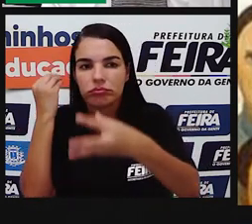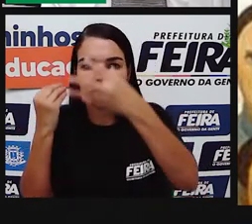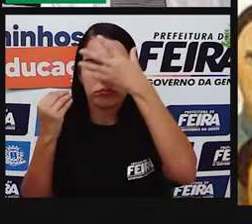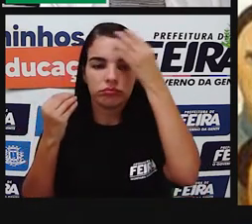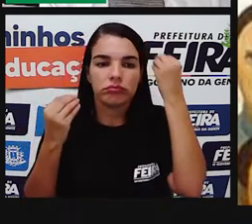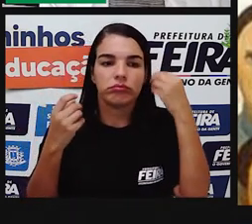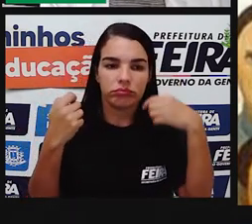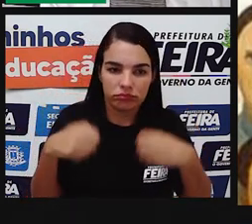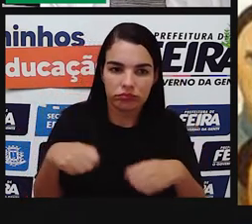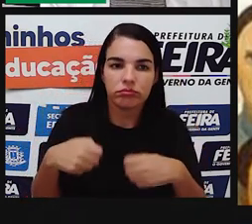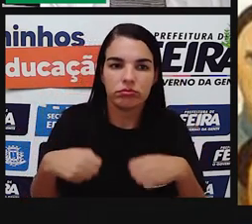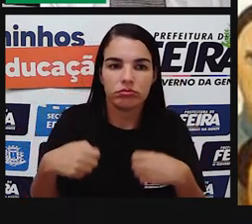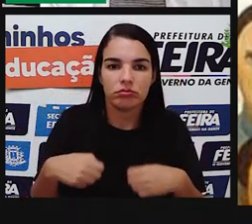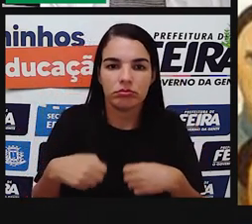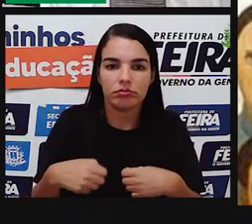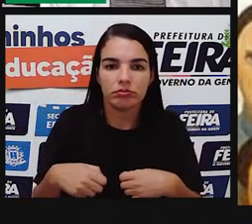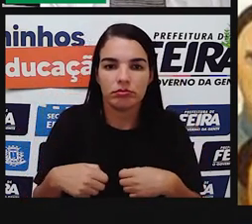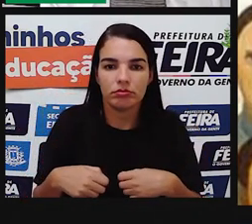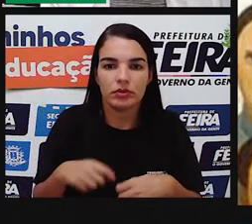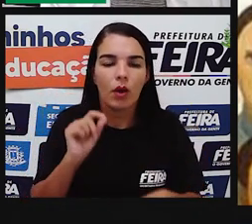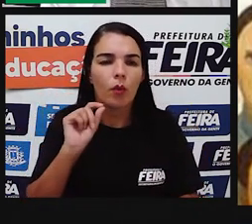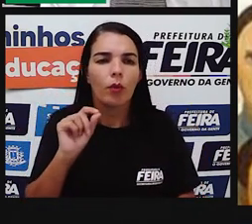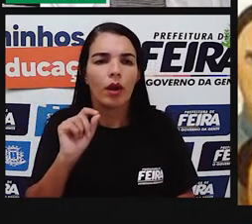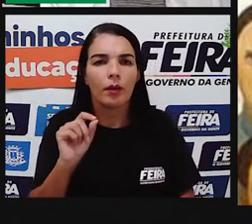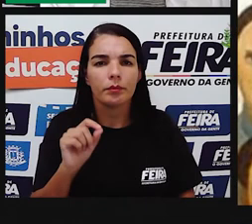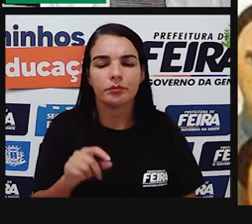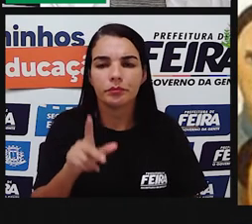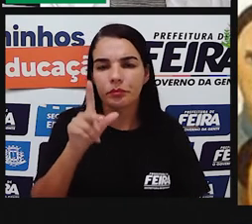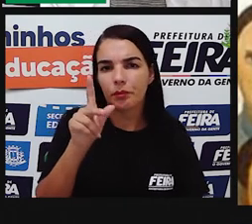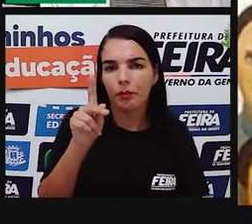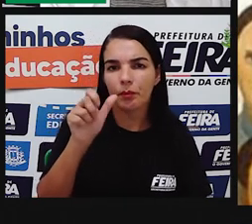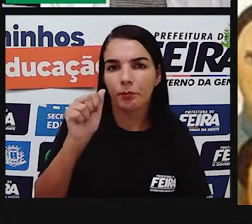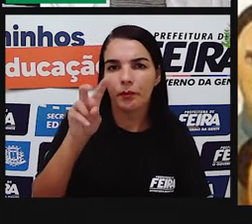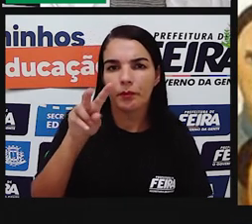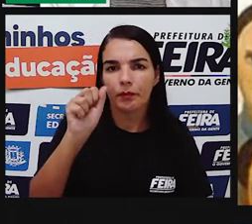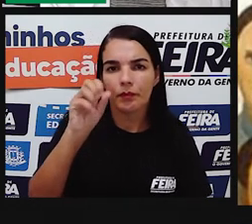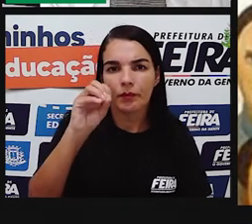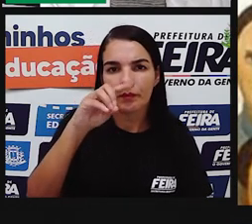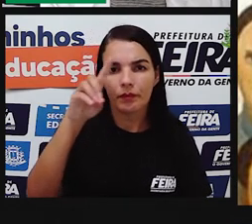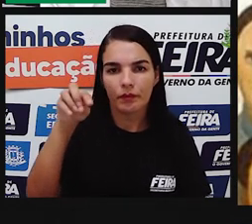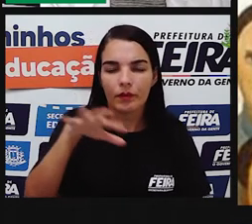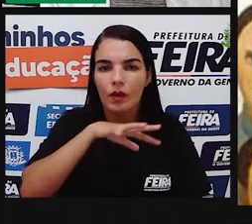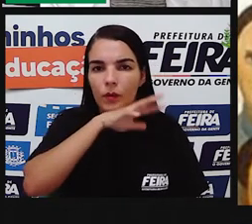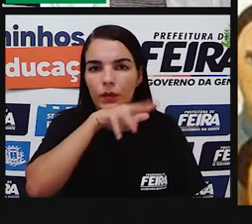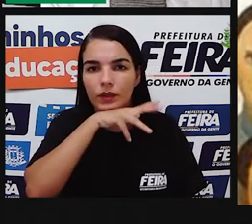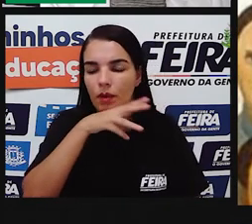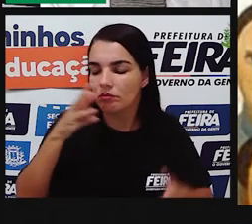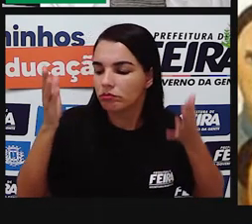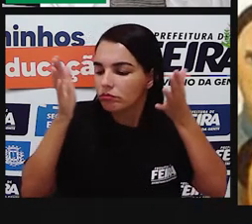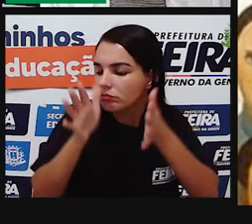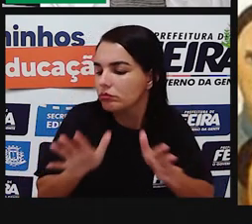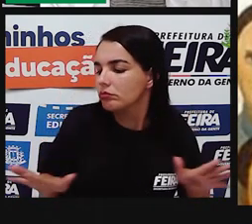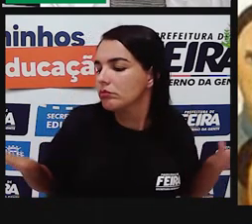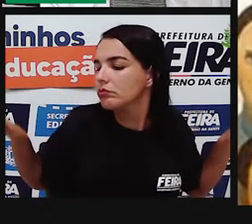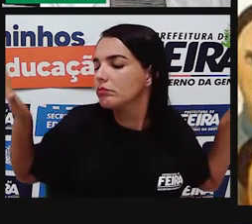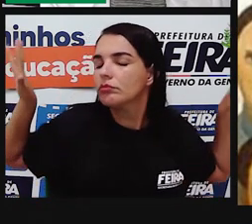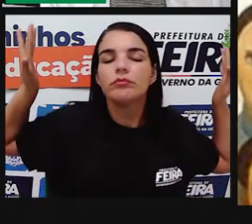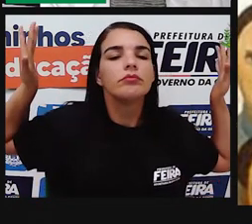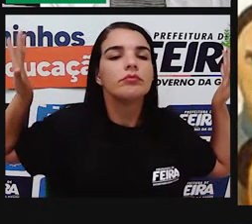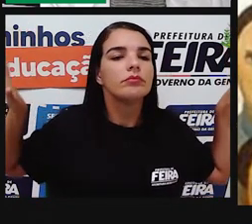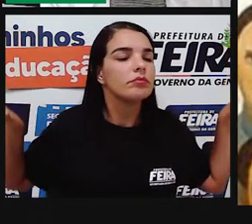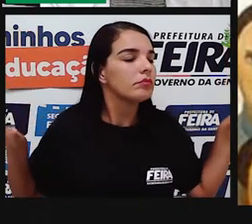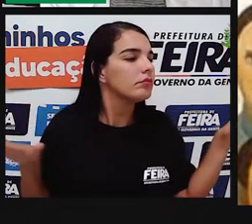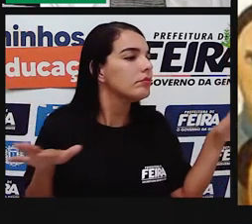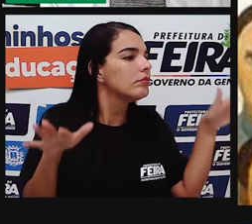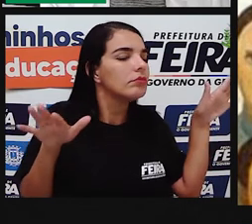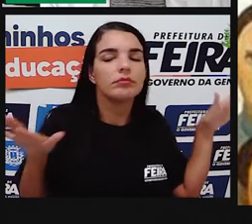atitudes diárias. O pavão e o corvo. O pavão de cauda aberta em forma de leque, desconde